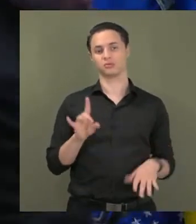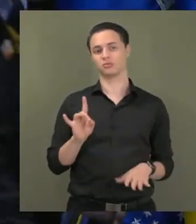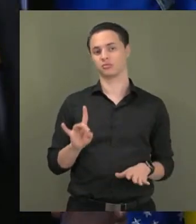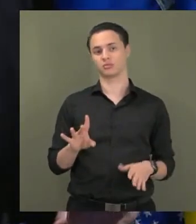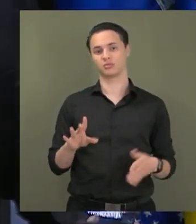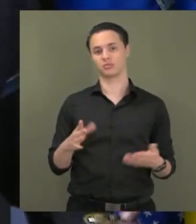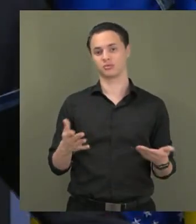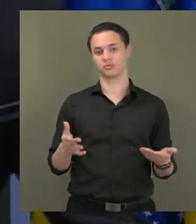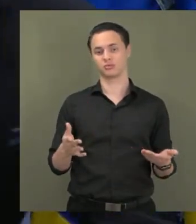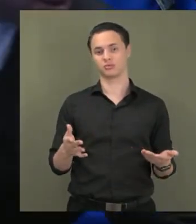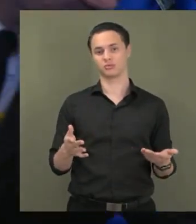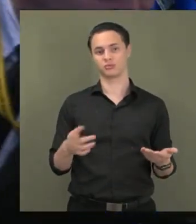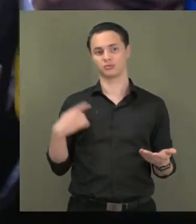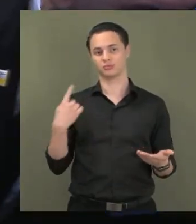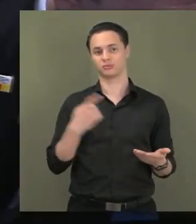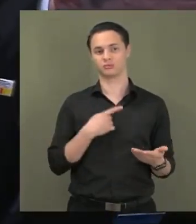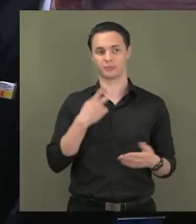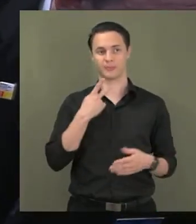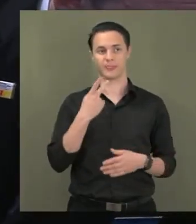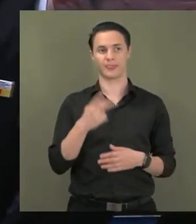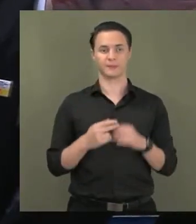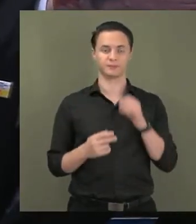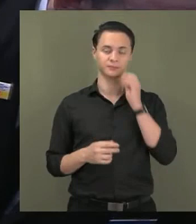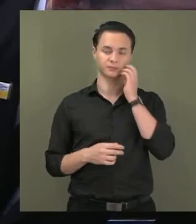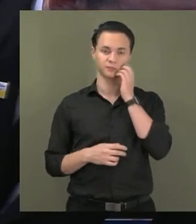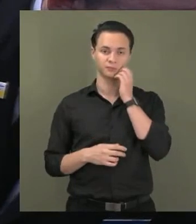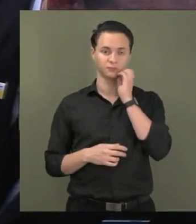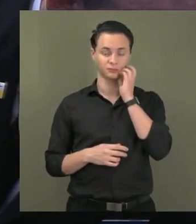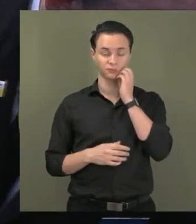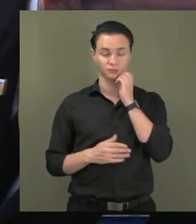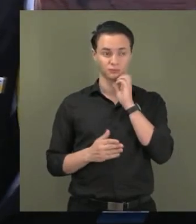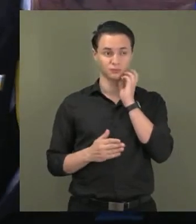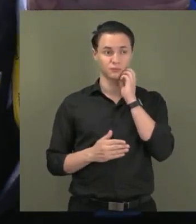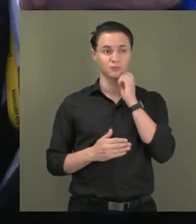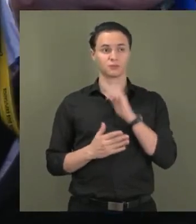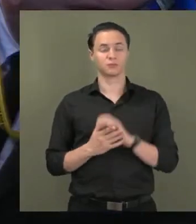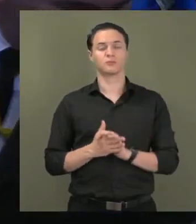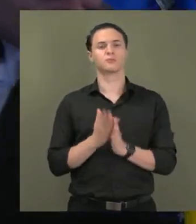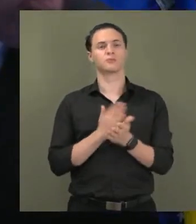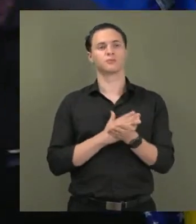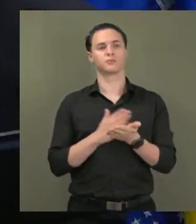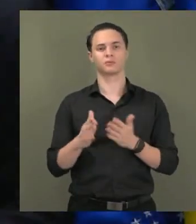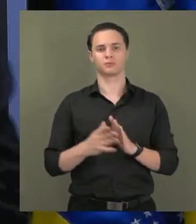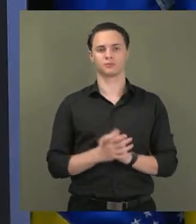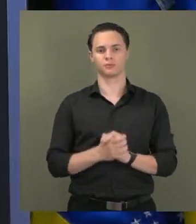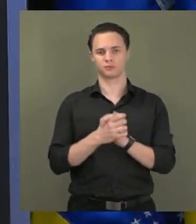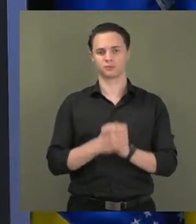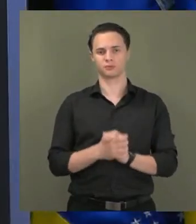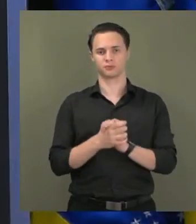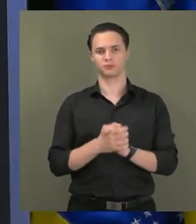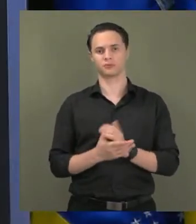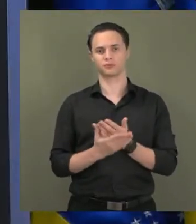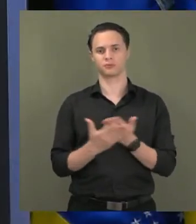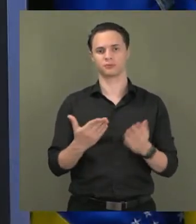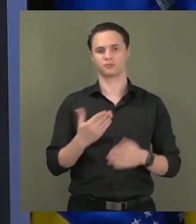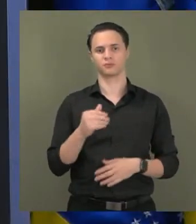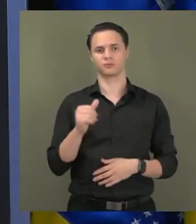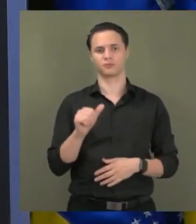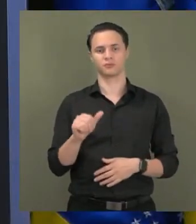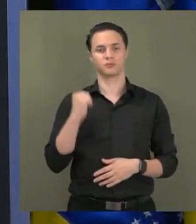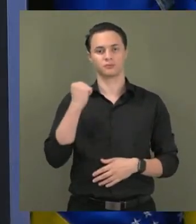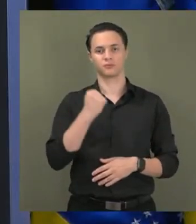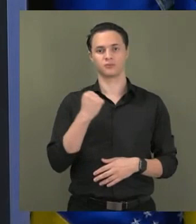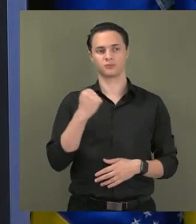a fala, né? E eu quero iniciar saudando as senhoras senadoras, muito obrigado, senhores